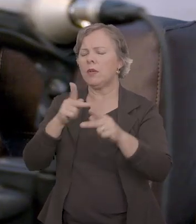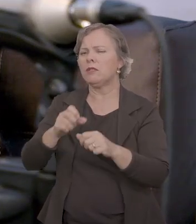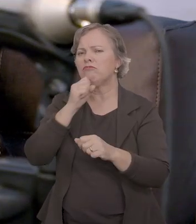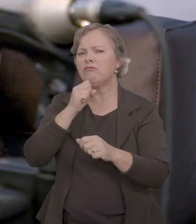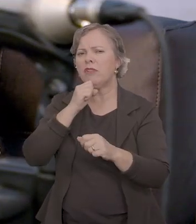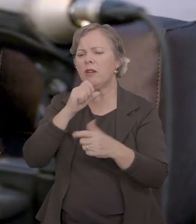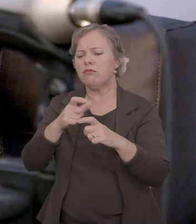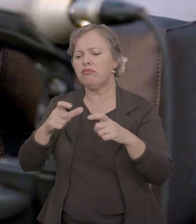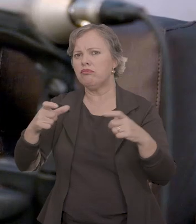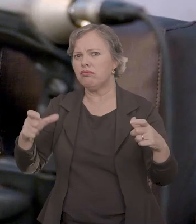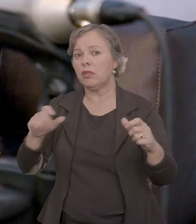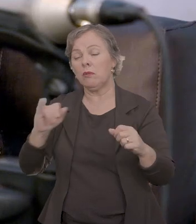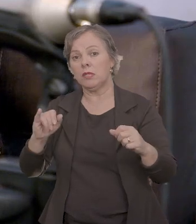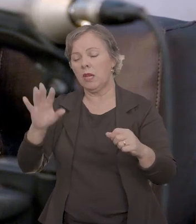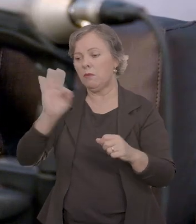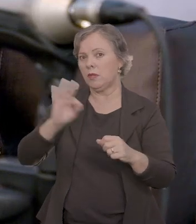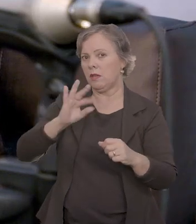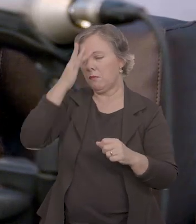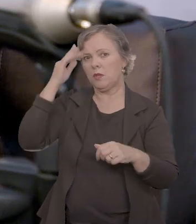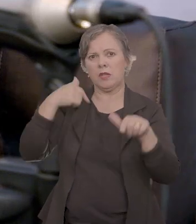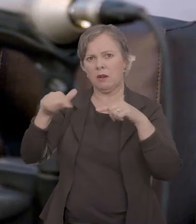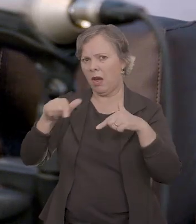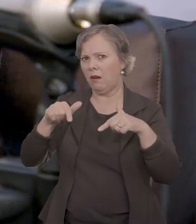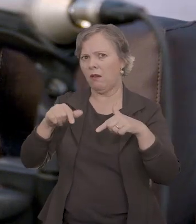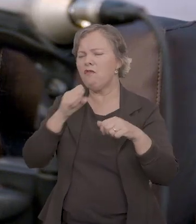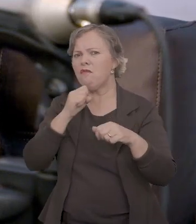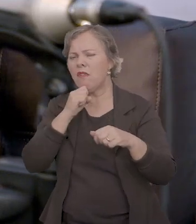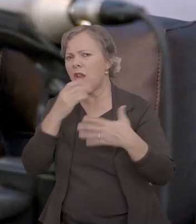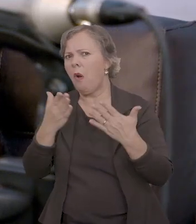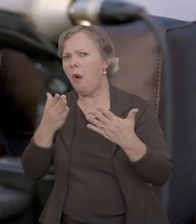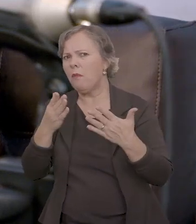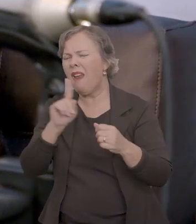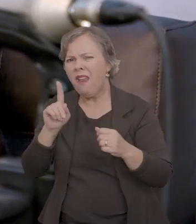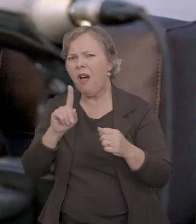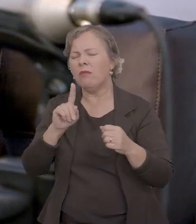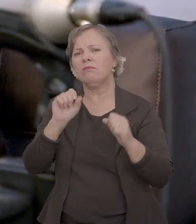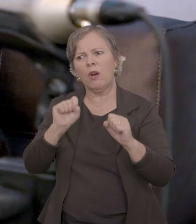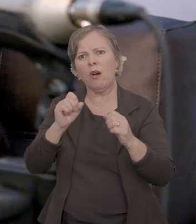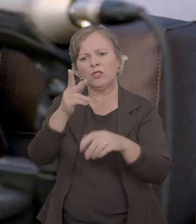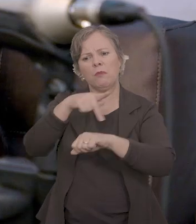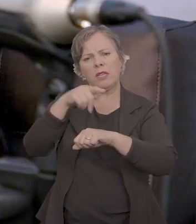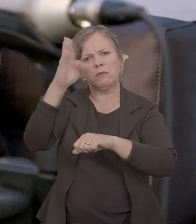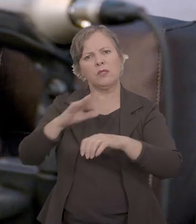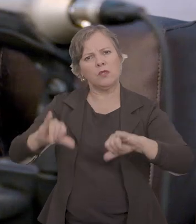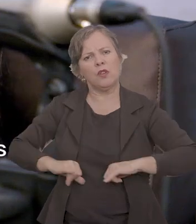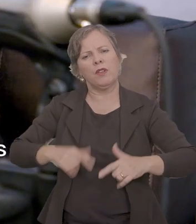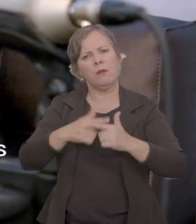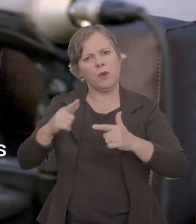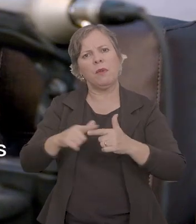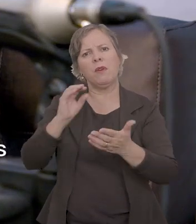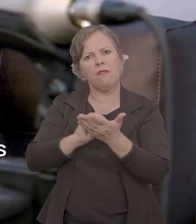população, se o percentual de pessoas mais velhas empregadas não aumentar, o país ele pode sofrer com a falta de mão de obra. Então,